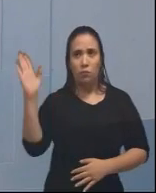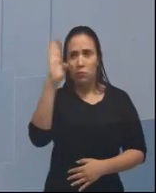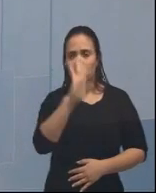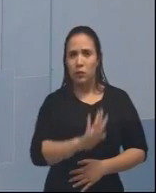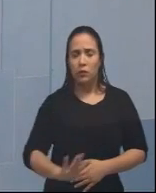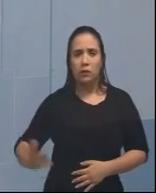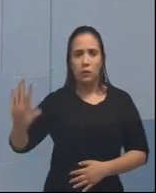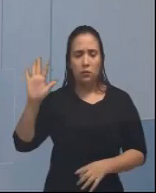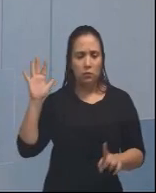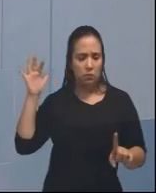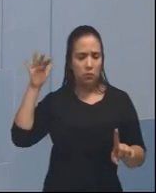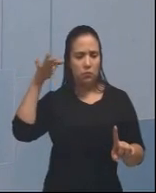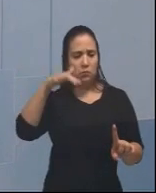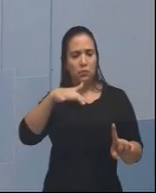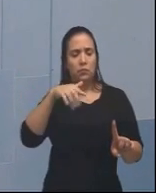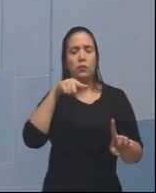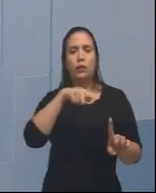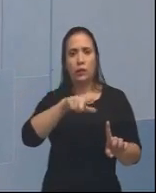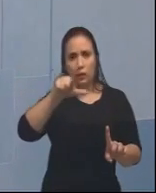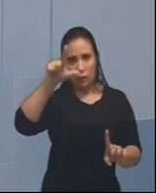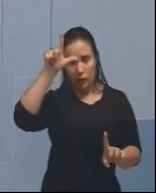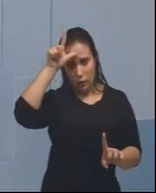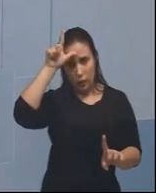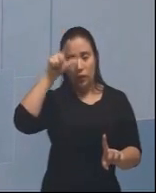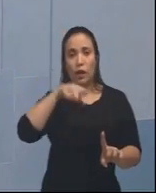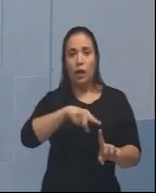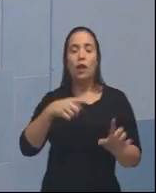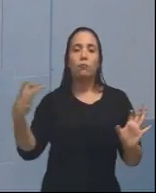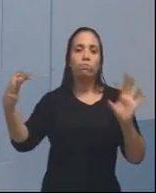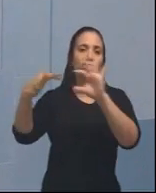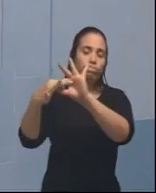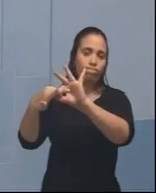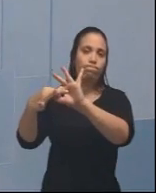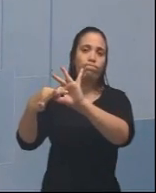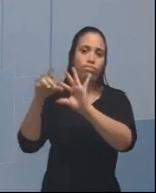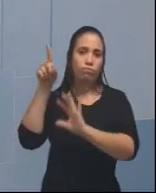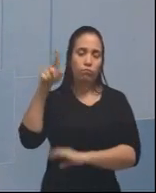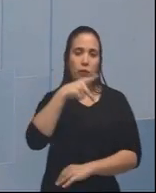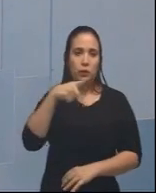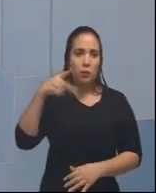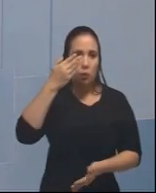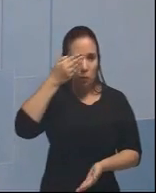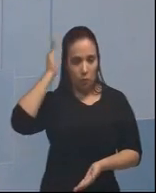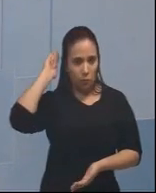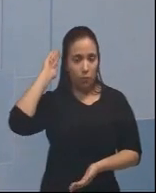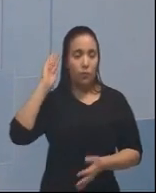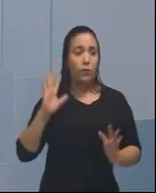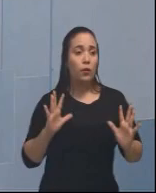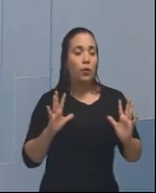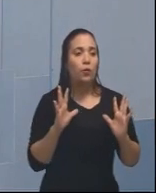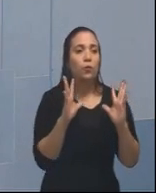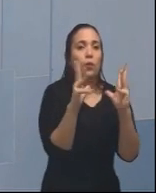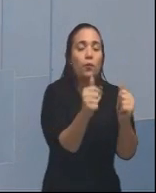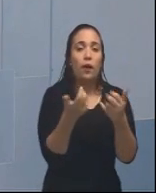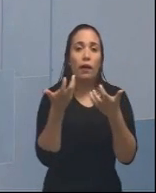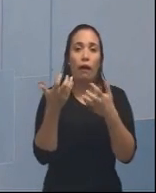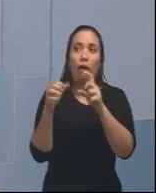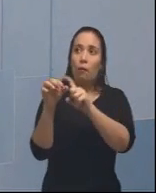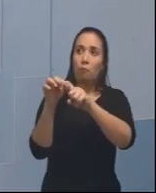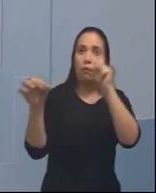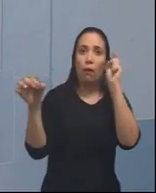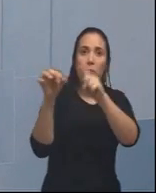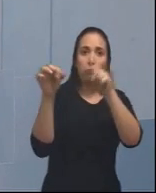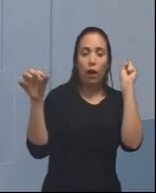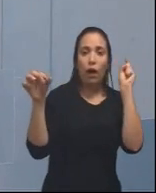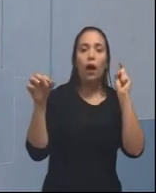a principal liderança que apoia Michel Temer. Indiscutivelmente. Enquanto todos correm para ficar longe